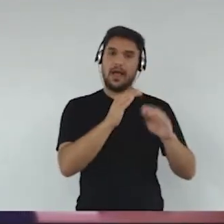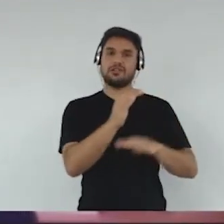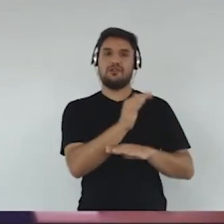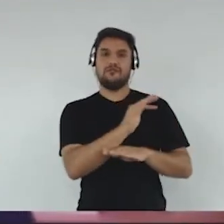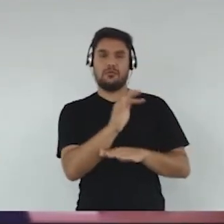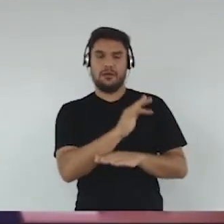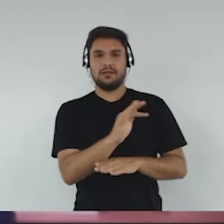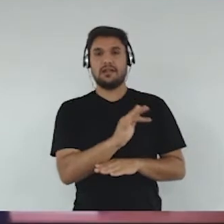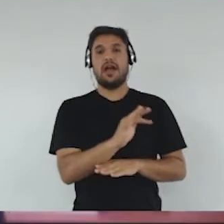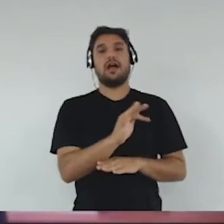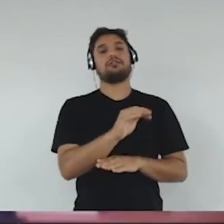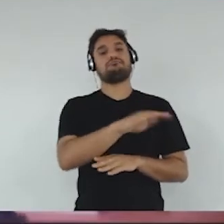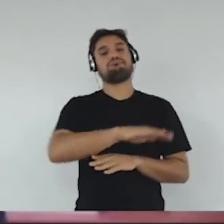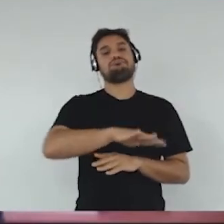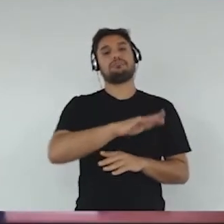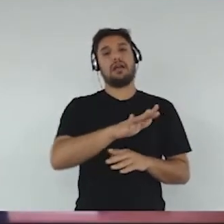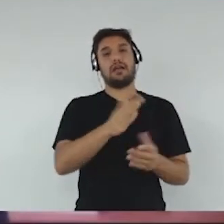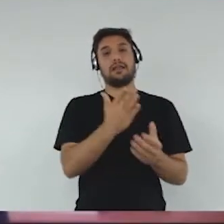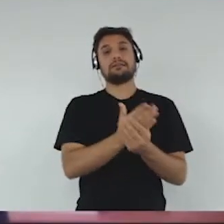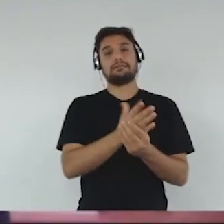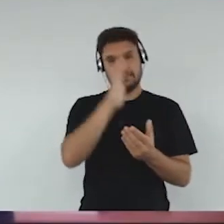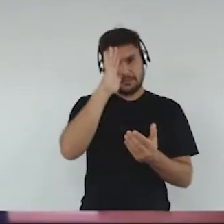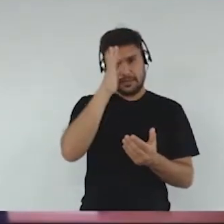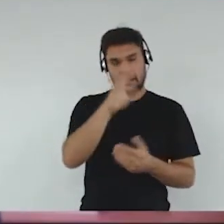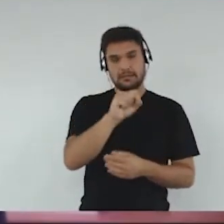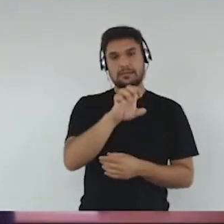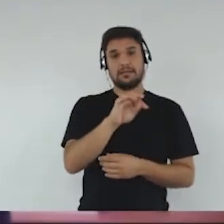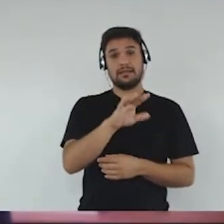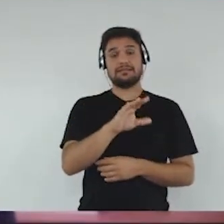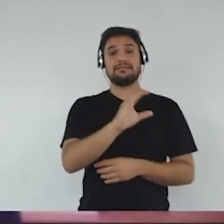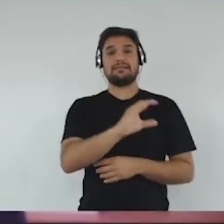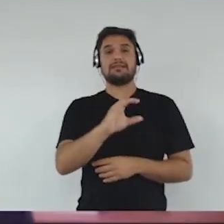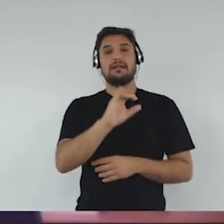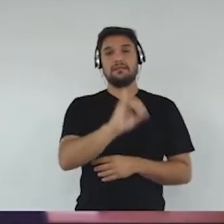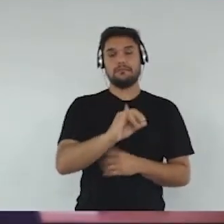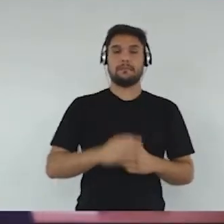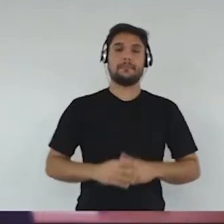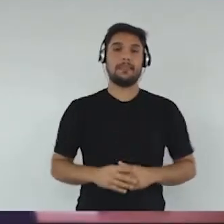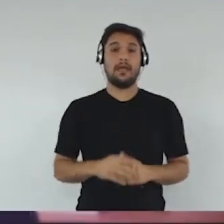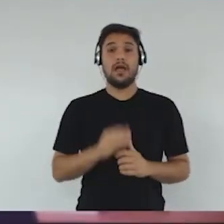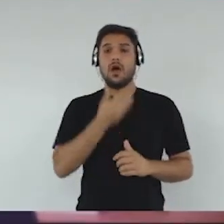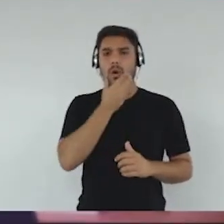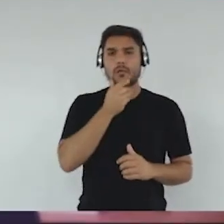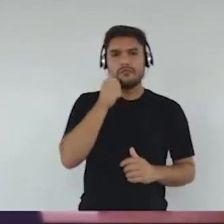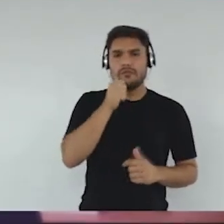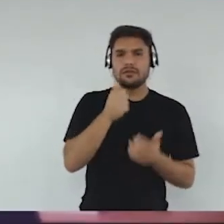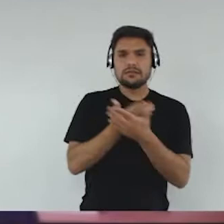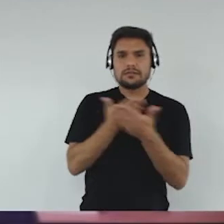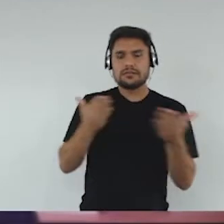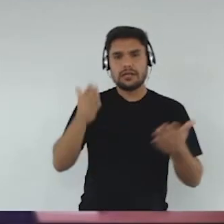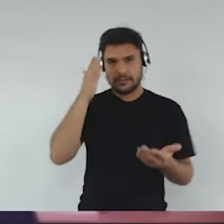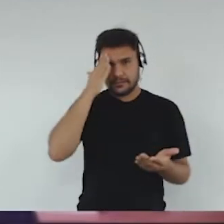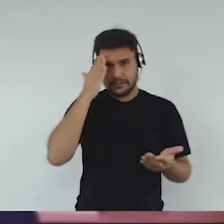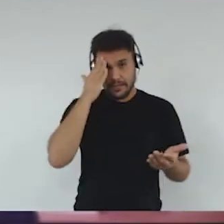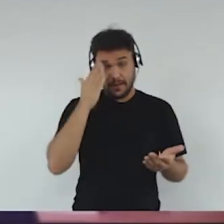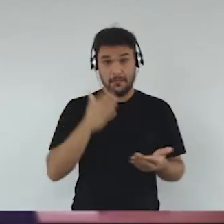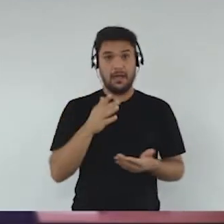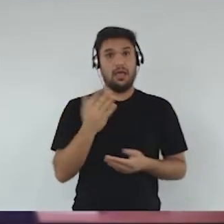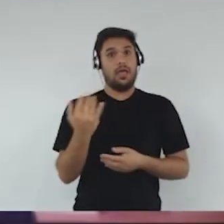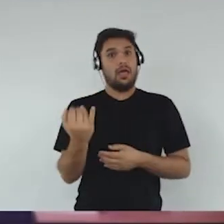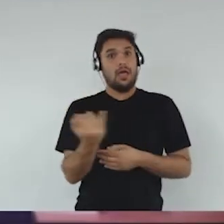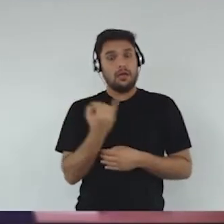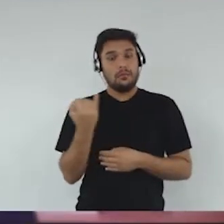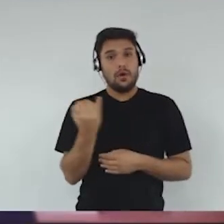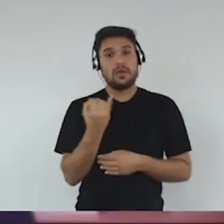formalidades daquela sentença, como é o caso da CCI. Para que os senhores e as senhoras tenham noção da relevância